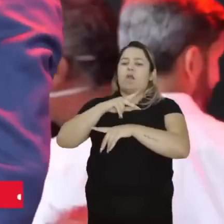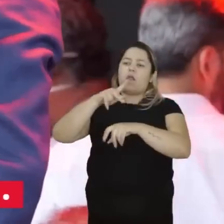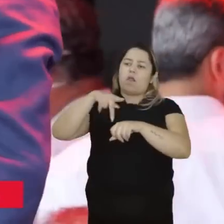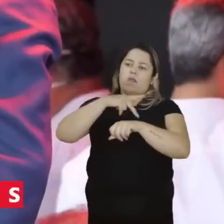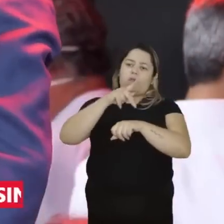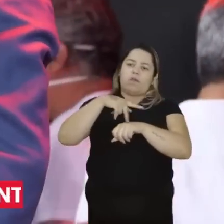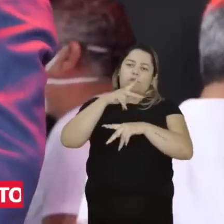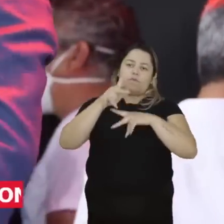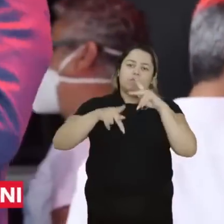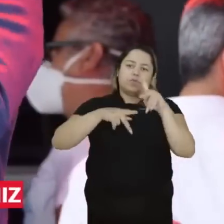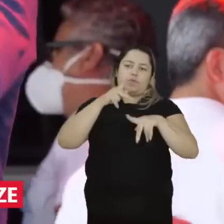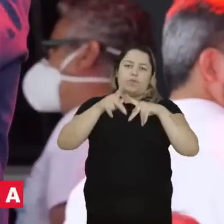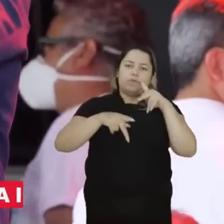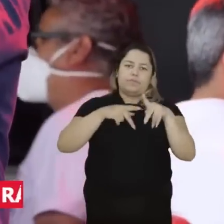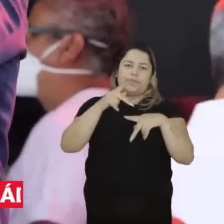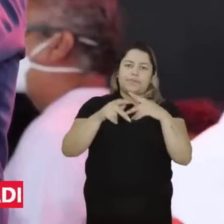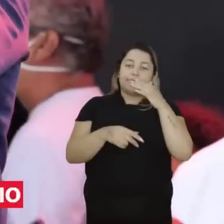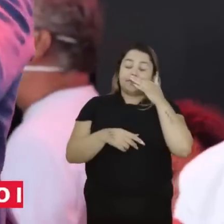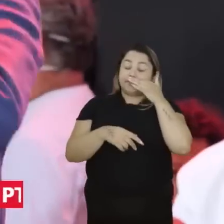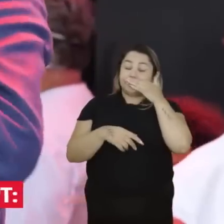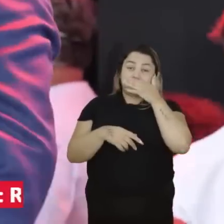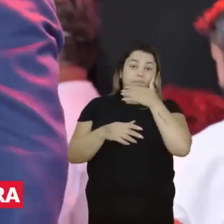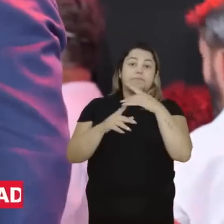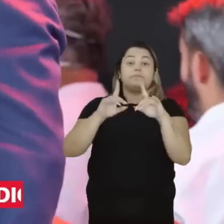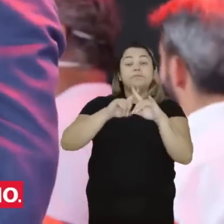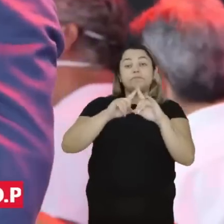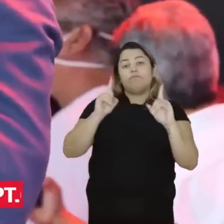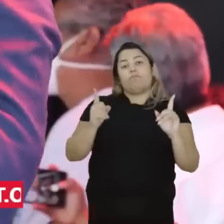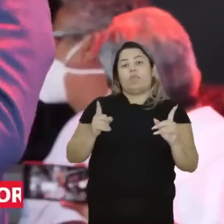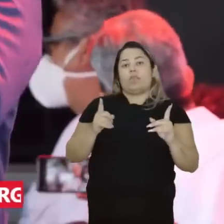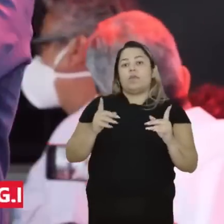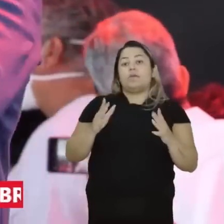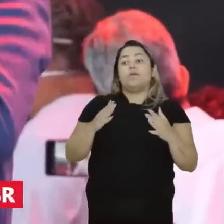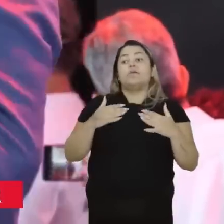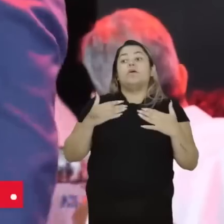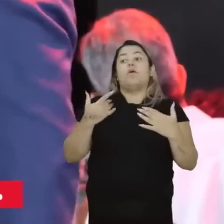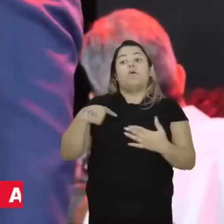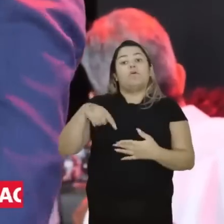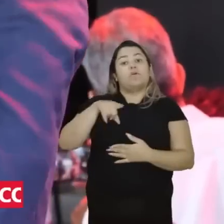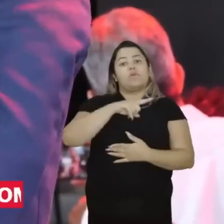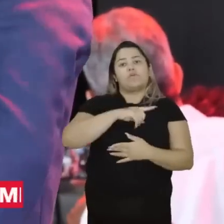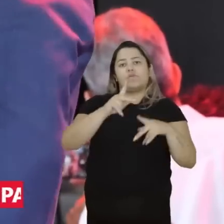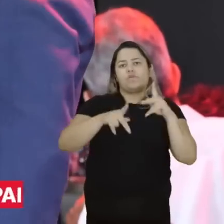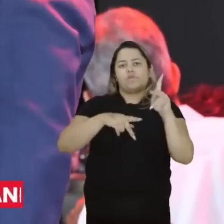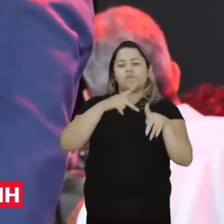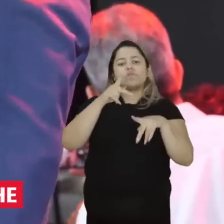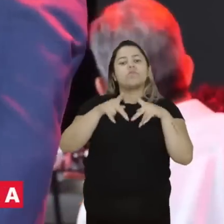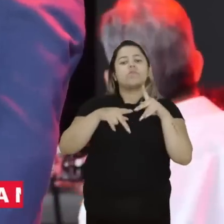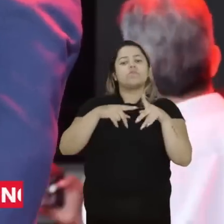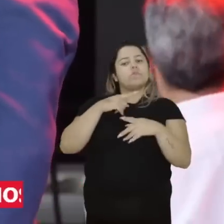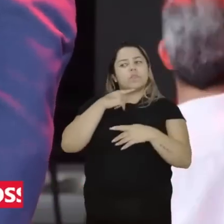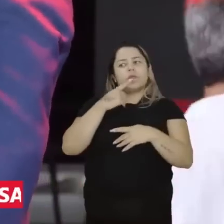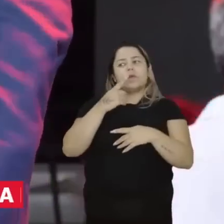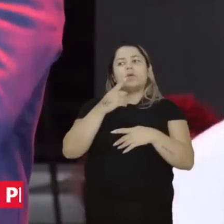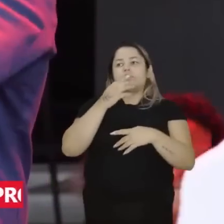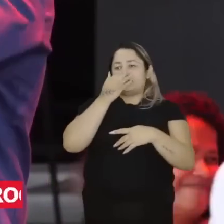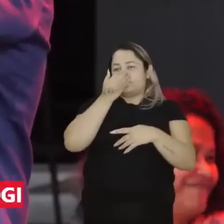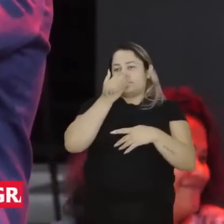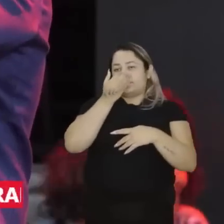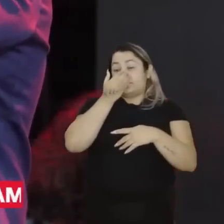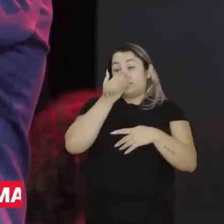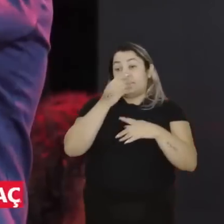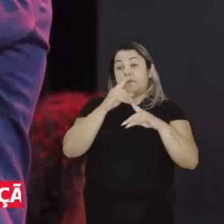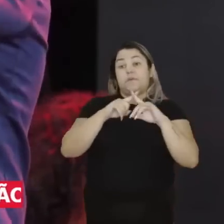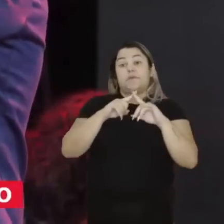povo. Mas mesmo assim, o nosso povo está de cabeça erguida.